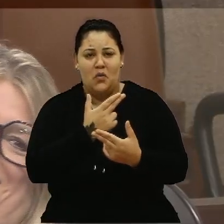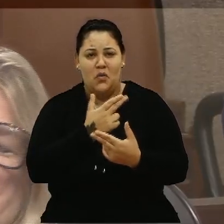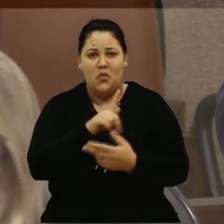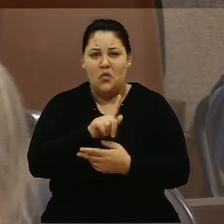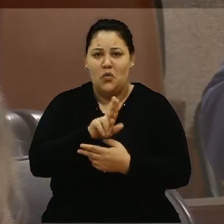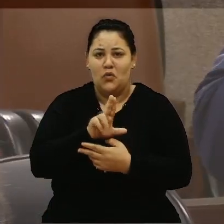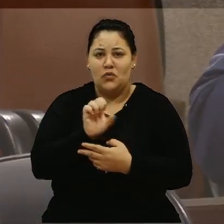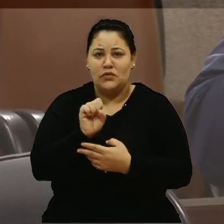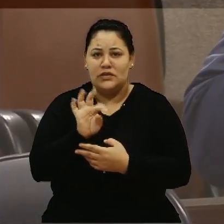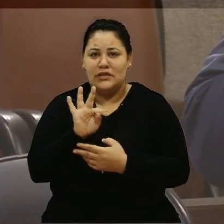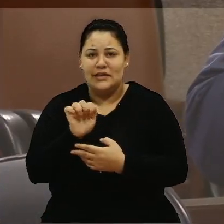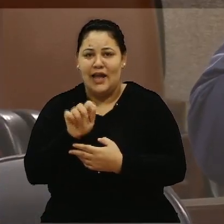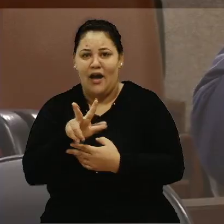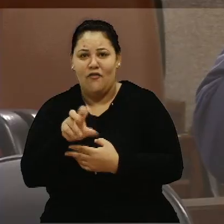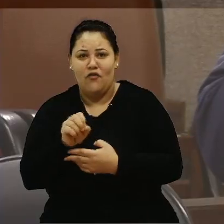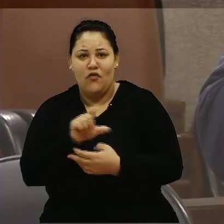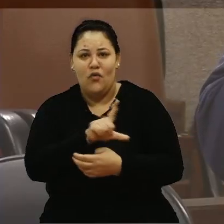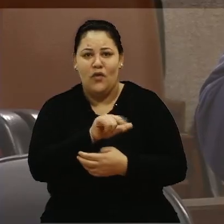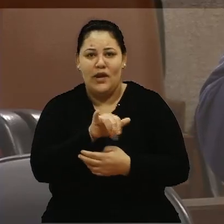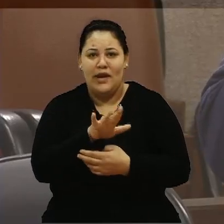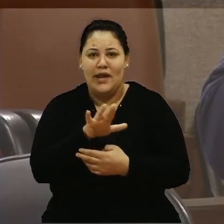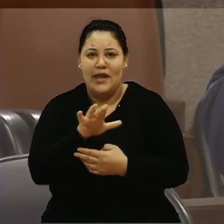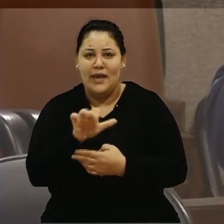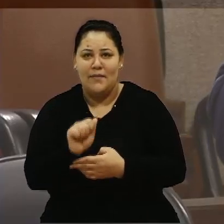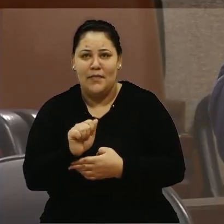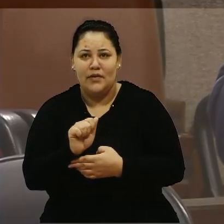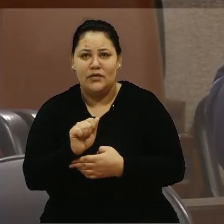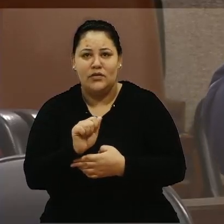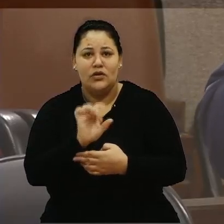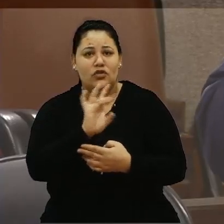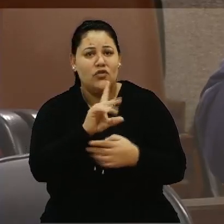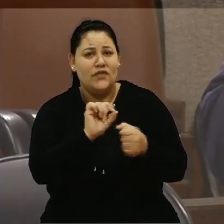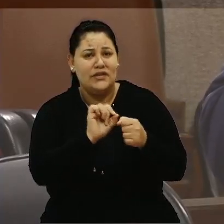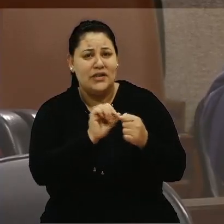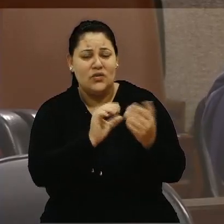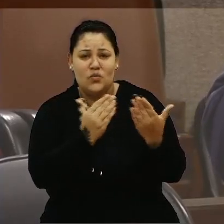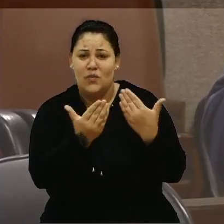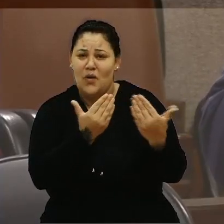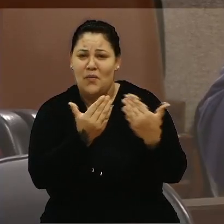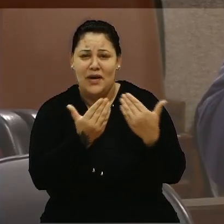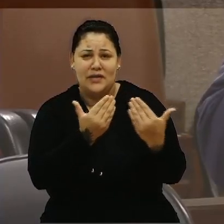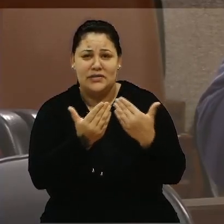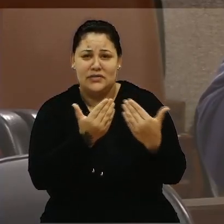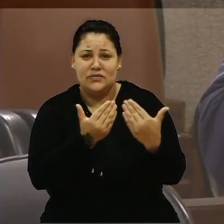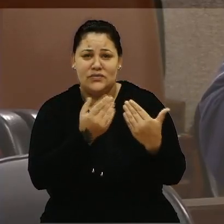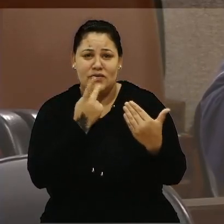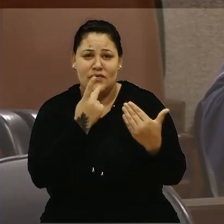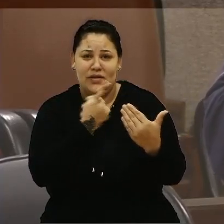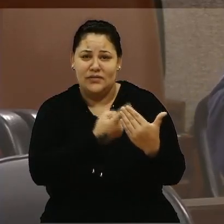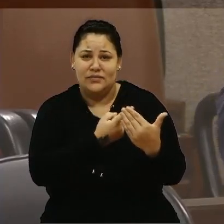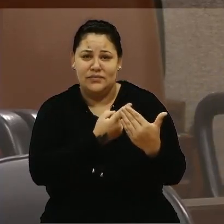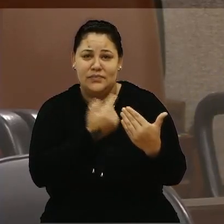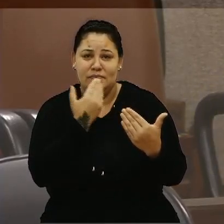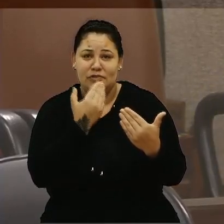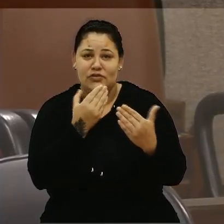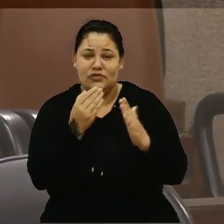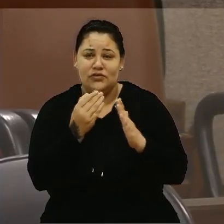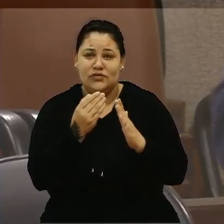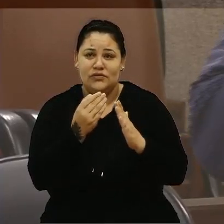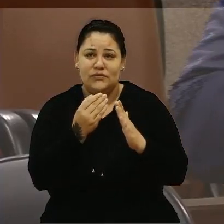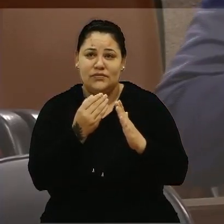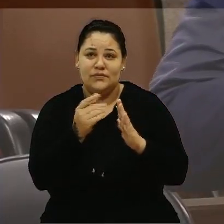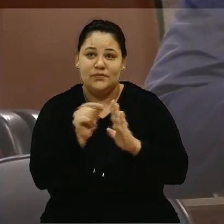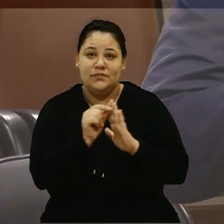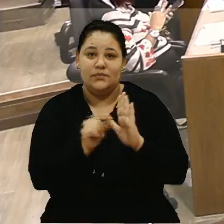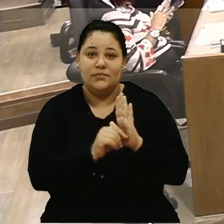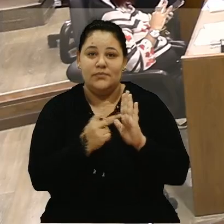É a mesma coisa a questão... Não, só estou fazendo um paralelo à questão do jogo. Questão de ordem, presidente. Pois não, vereador Artigo Ramon. 209,